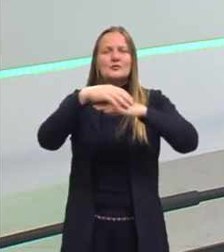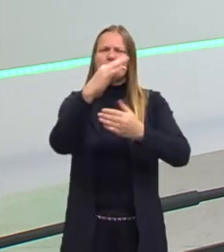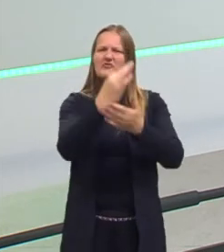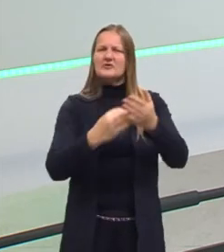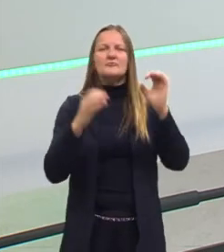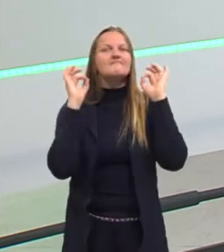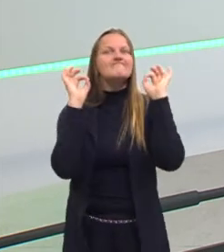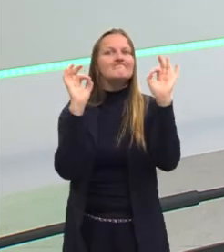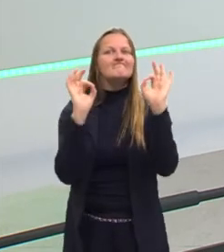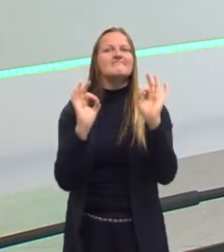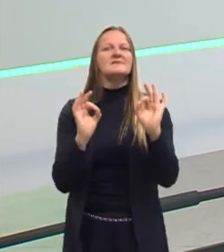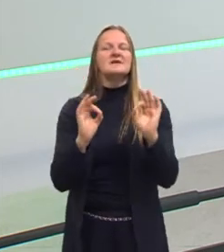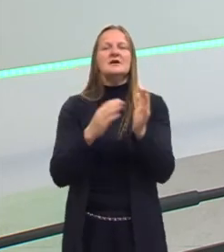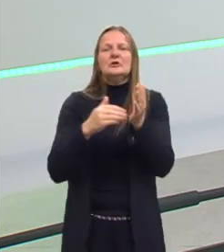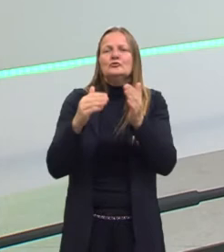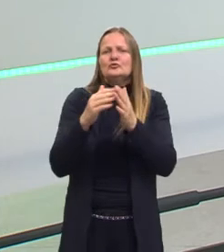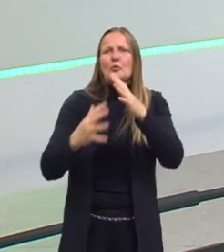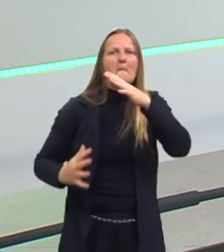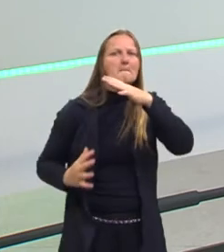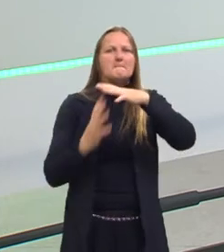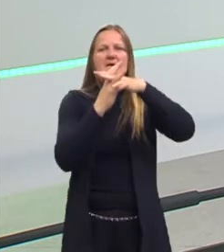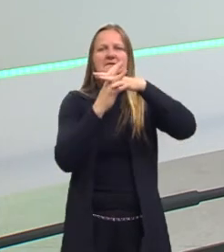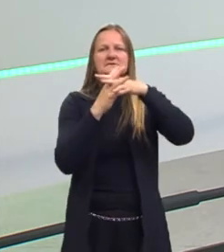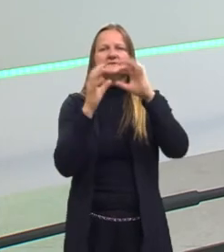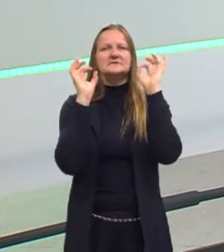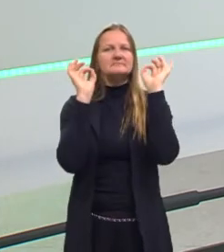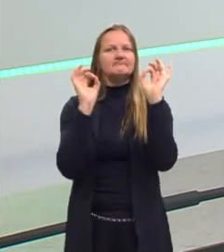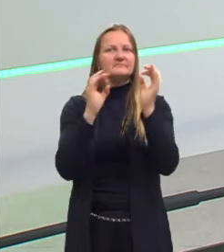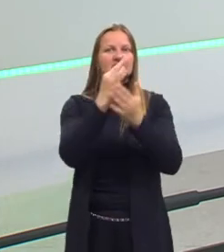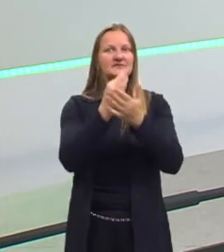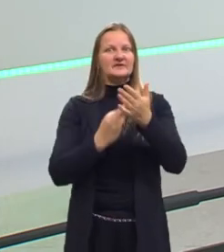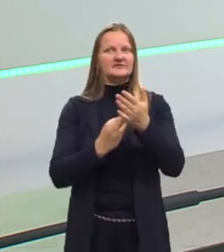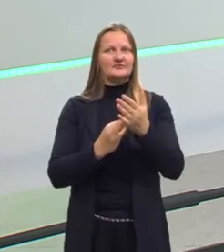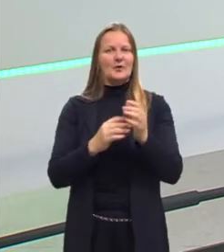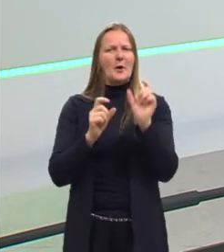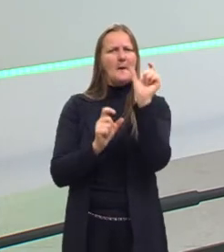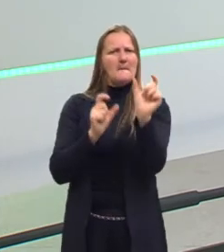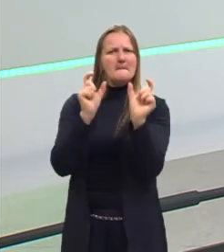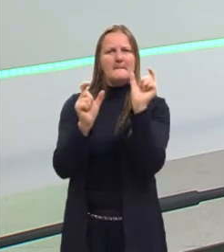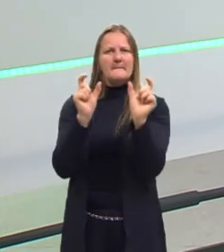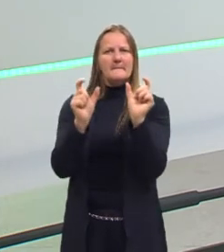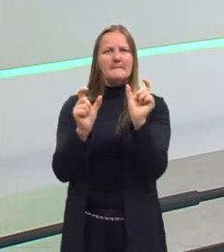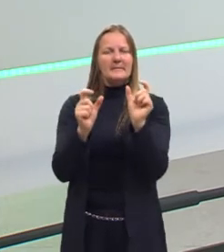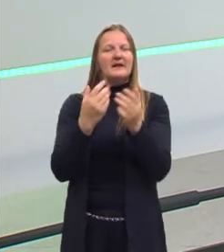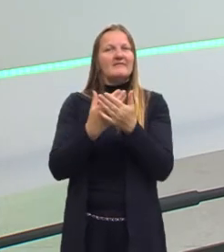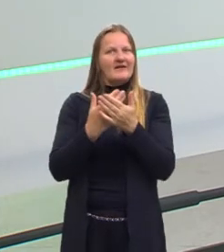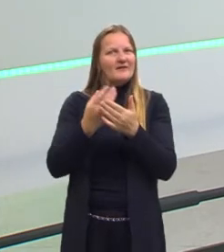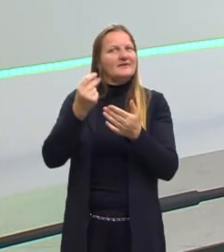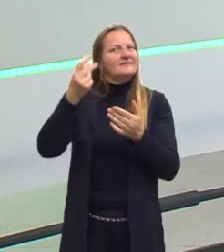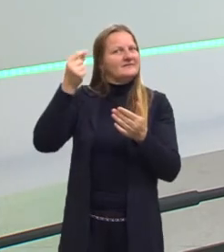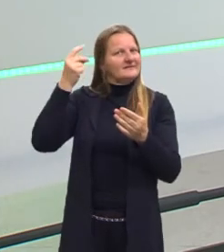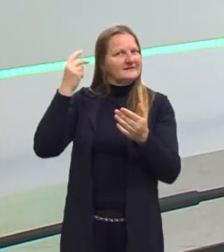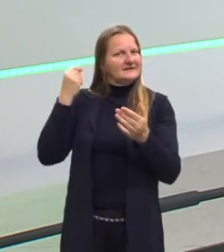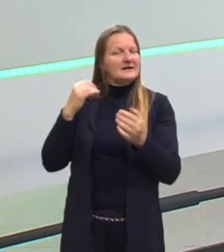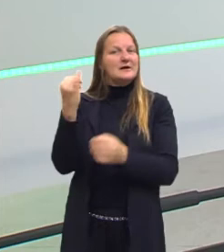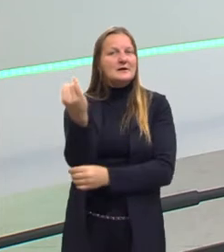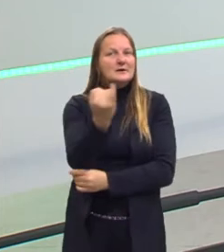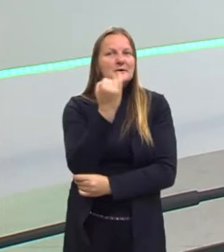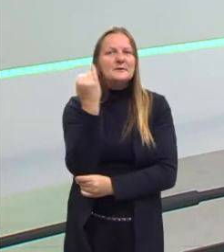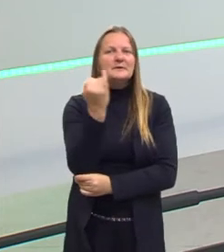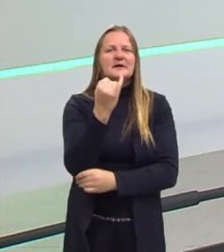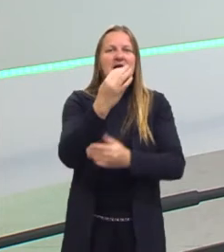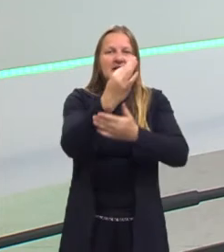com toda a amarração que ele precisa Relembrando palavras ditas em aulas anteriores sobre a importância